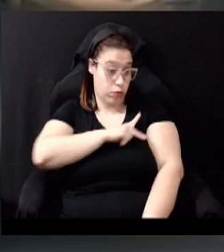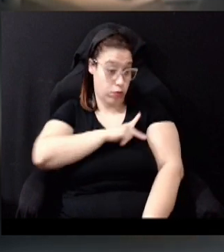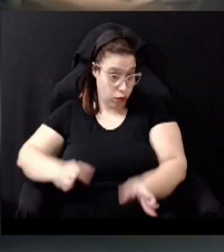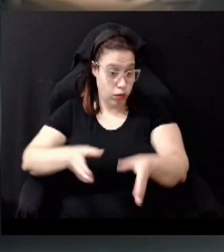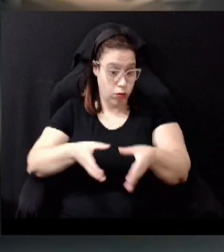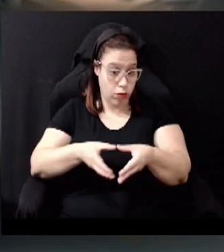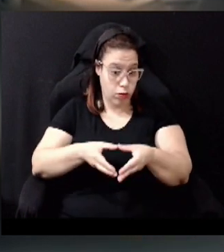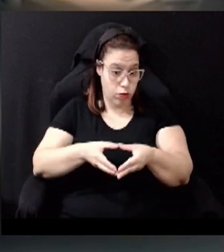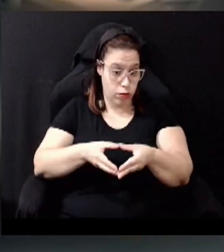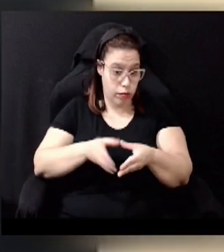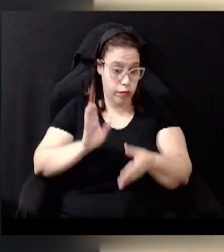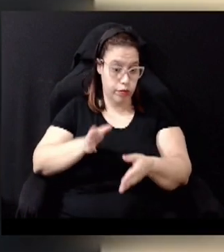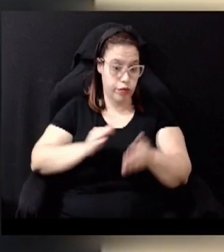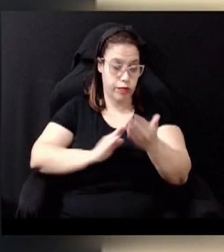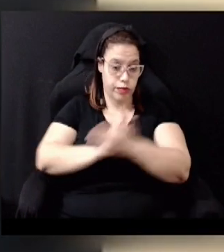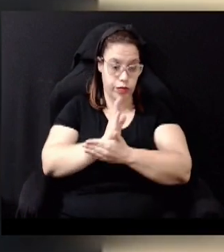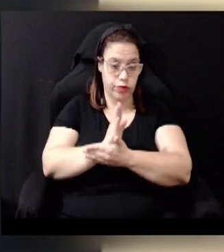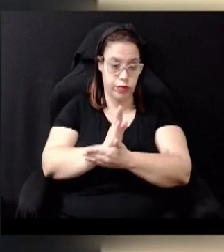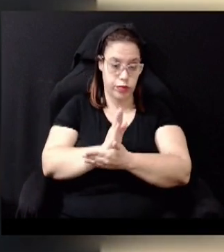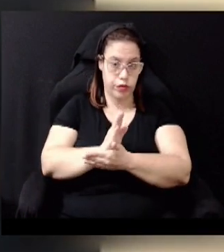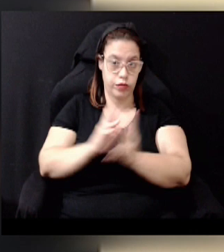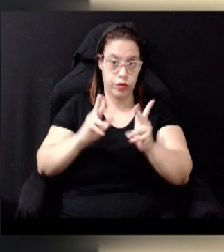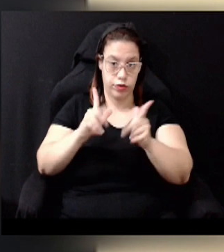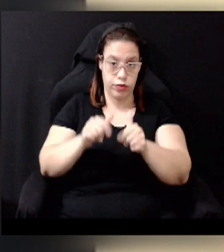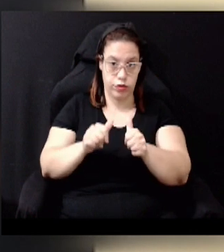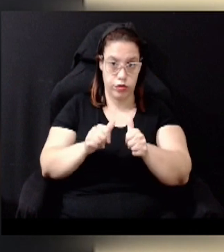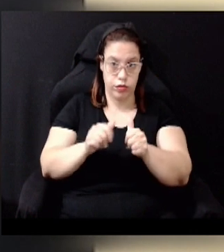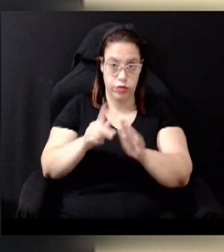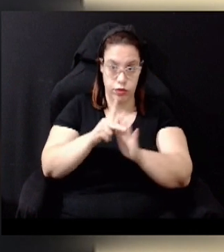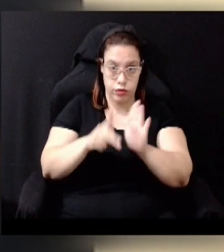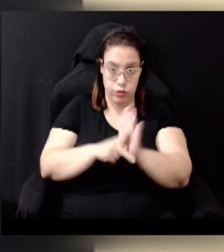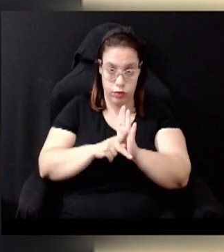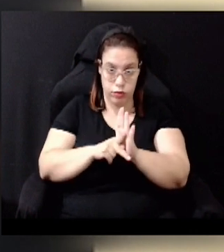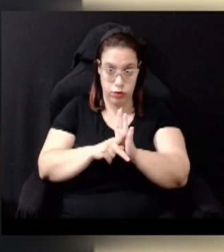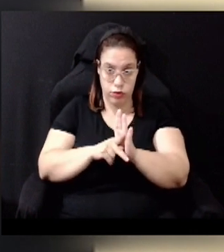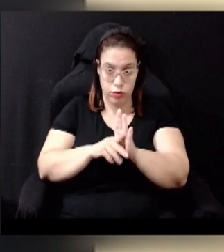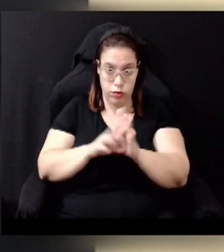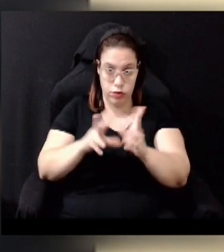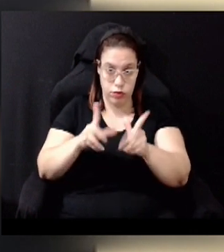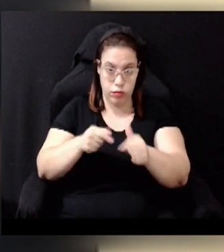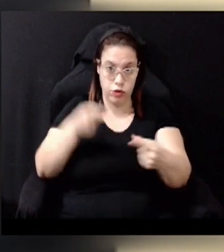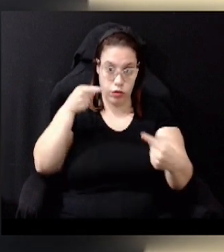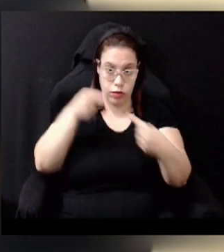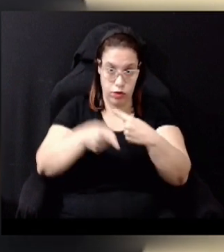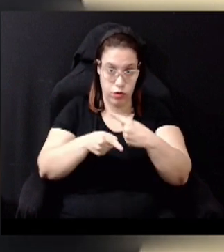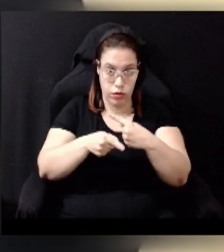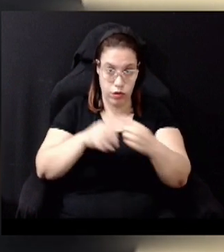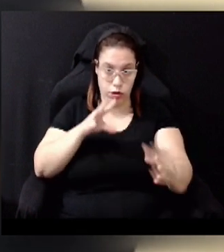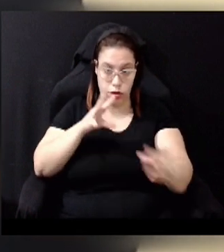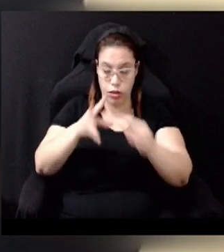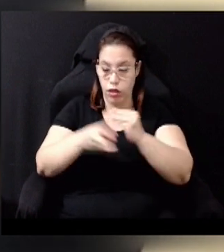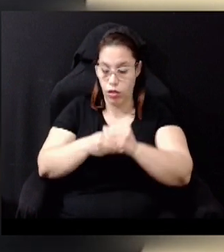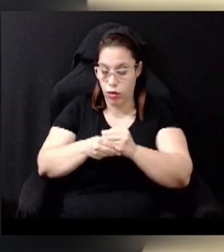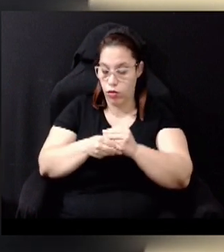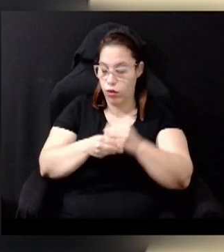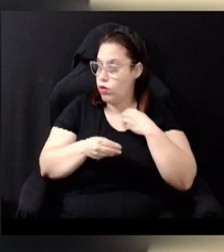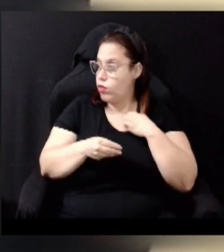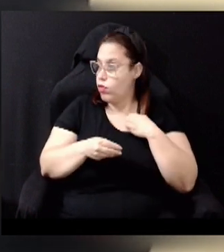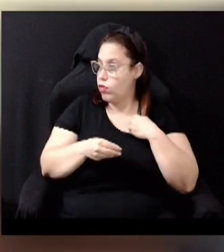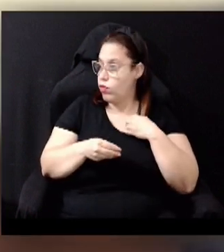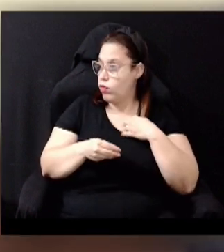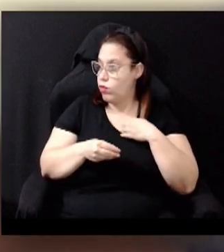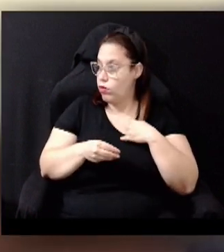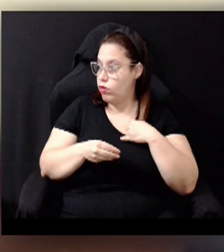exaram parecer favorável por unanimidade ao projeto e por maioria contrário à emenda. Aprovado